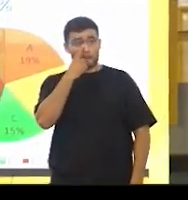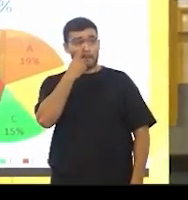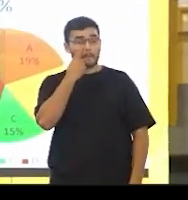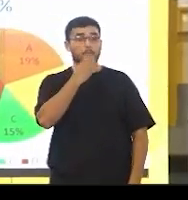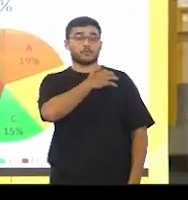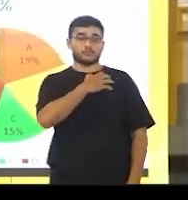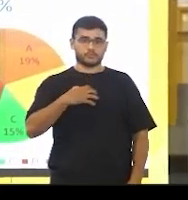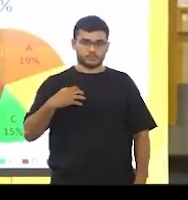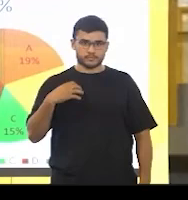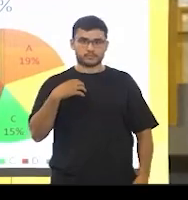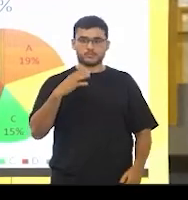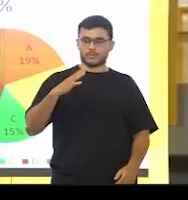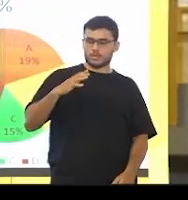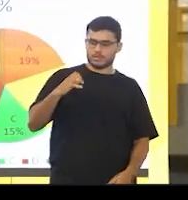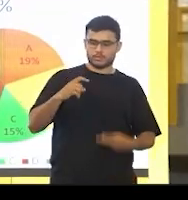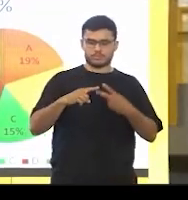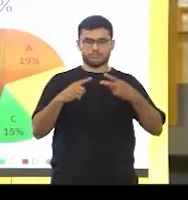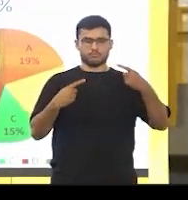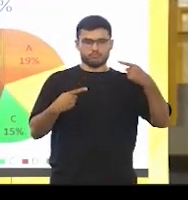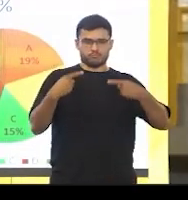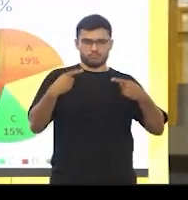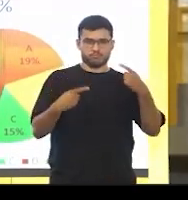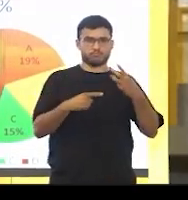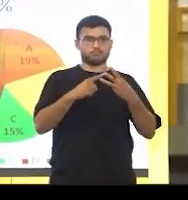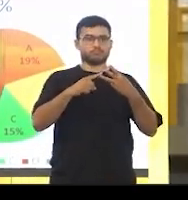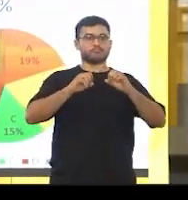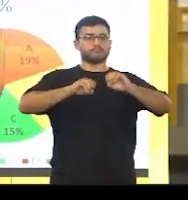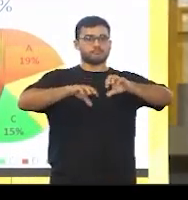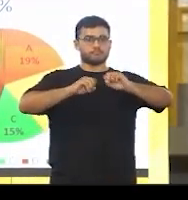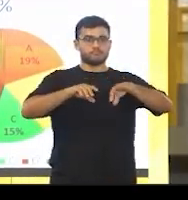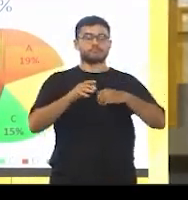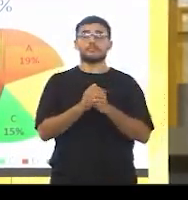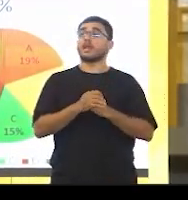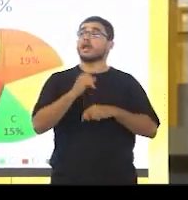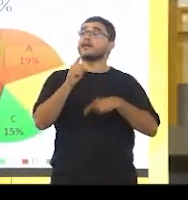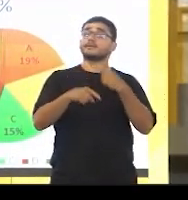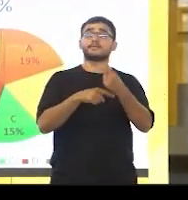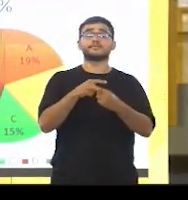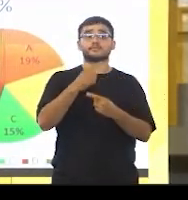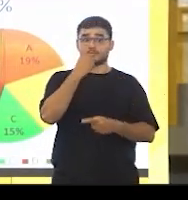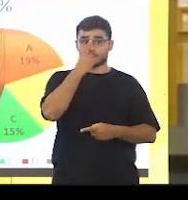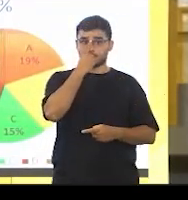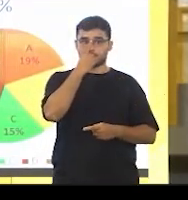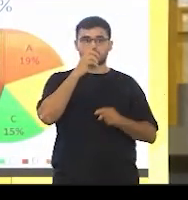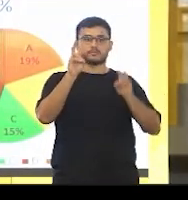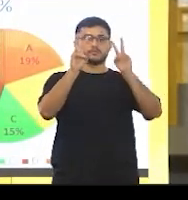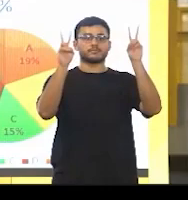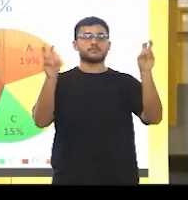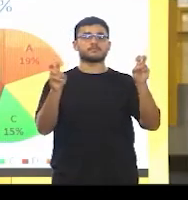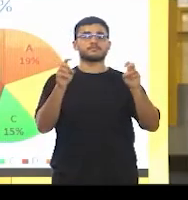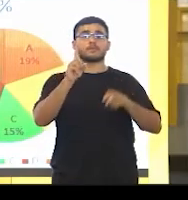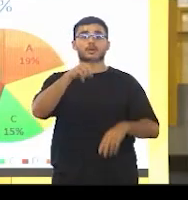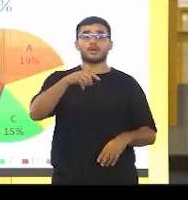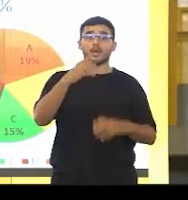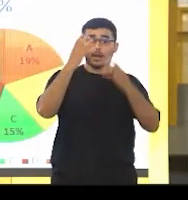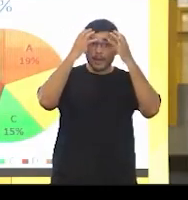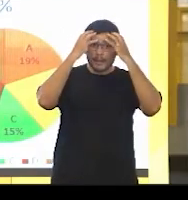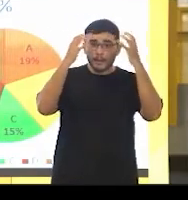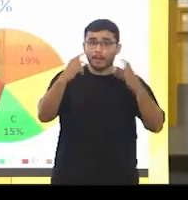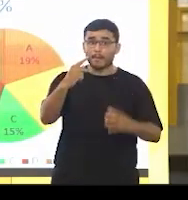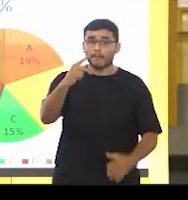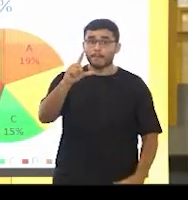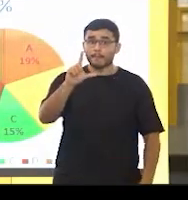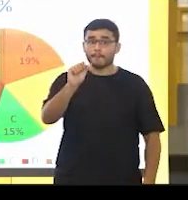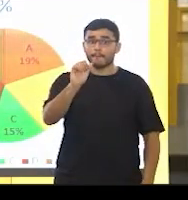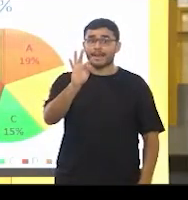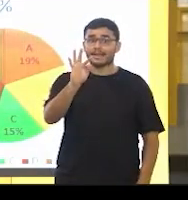ética, a política, a educação. Depois nós vamos para onde? Depois nós vamos para Platão e